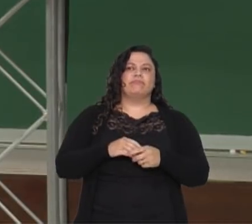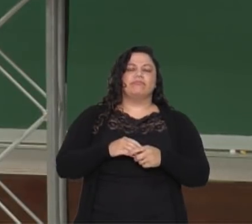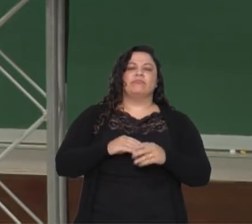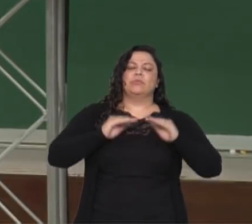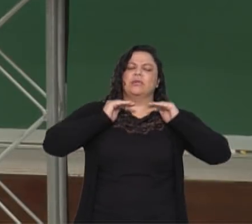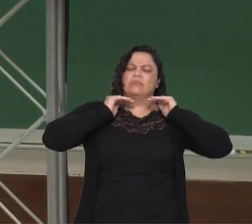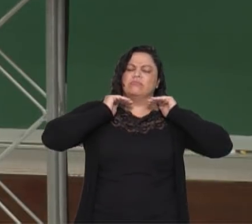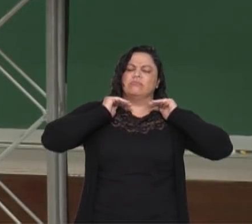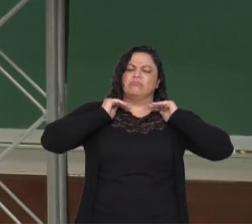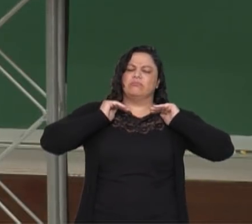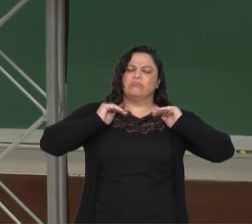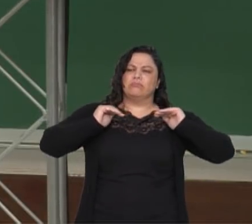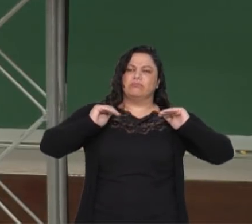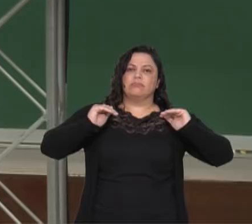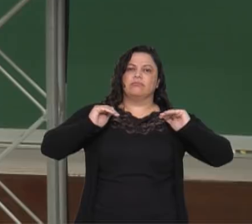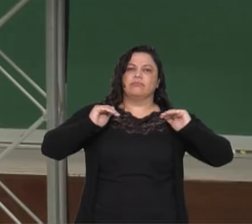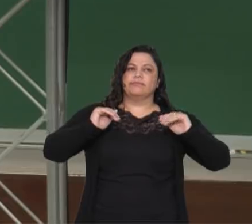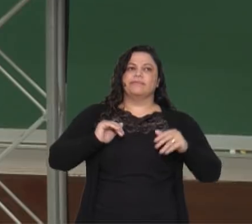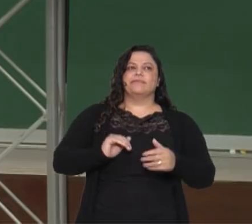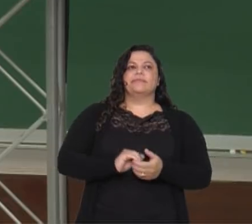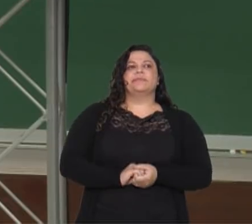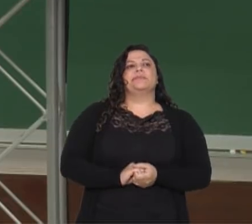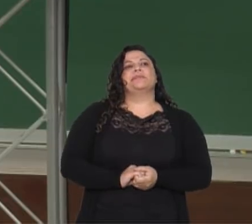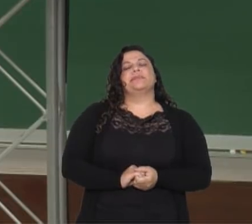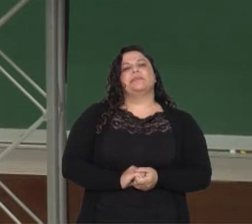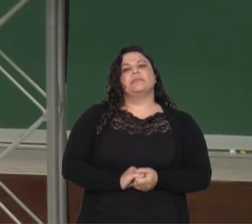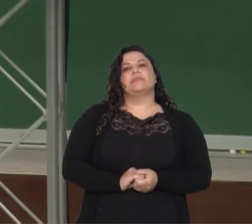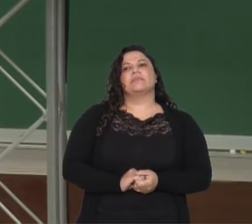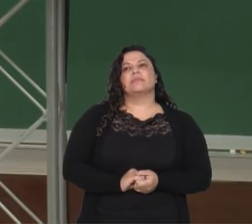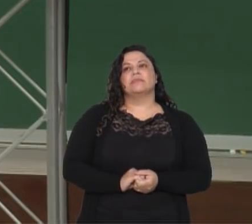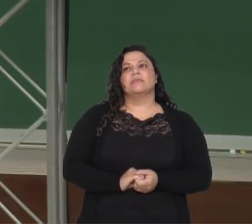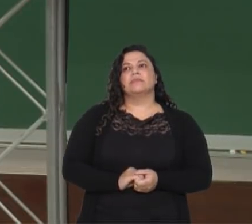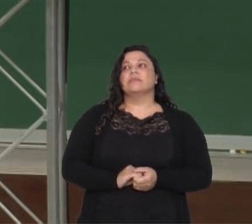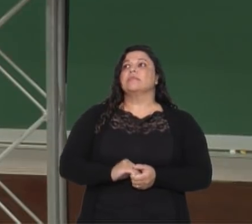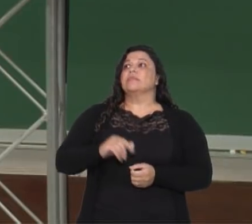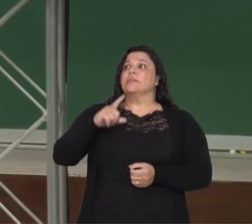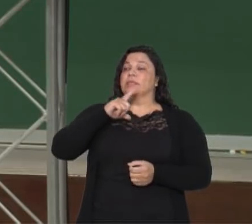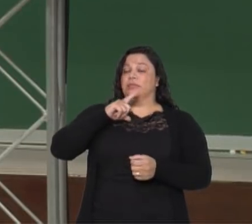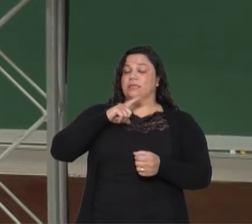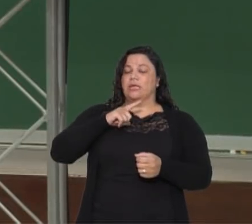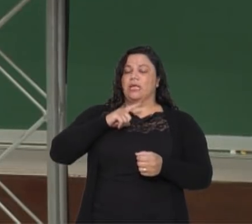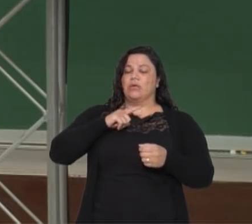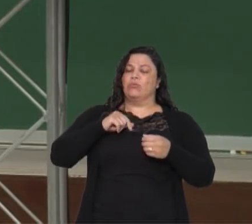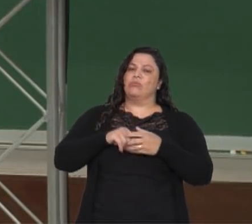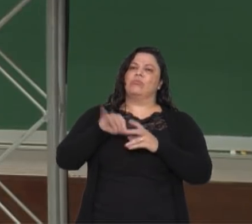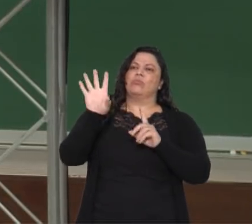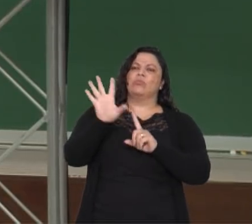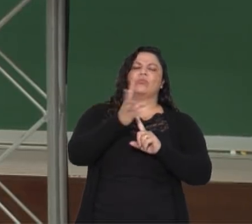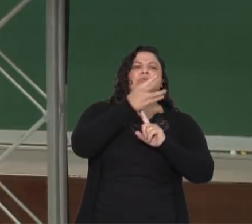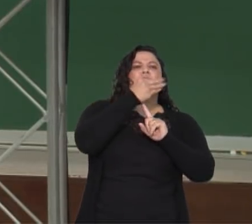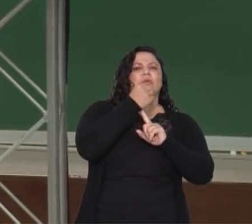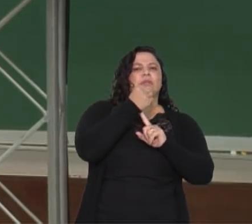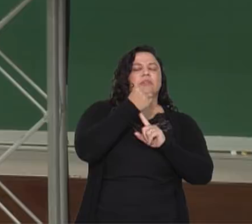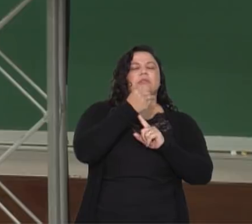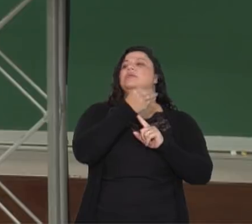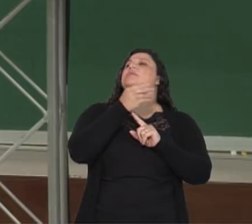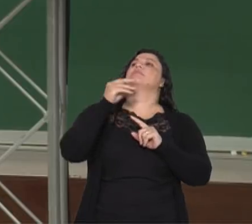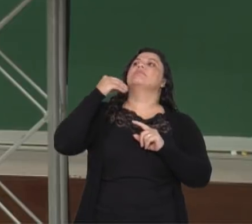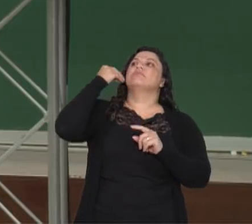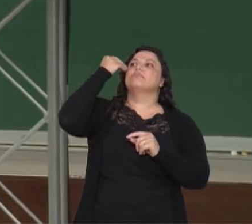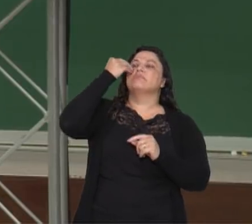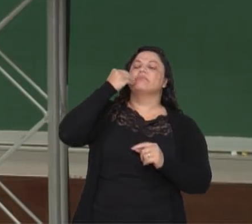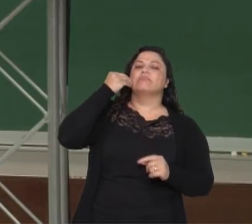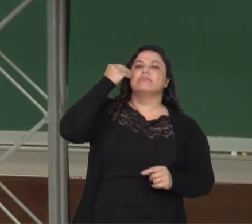porque tem um artista, um pesquisador chamado John Cage. Ele fez um experimento que ele se coloca